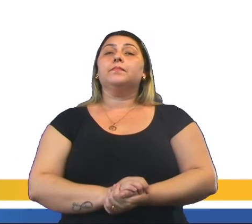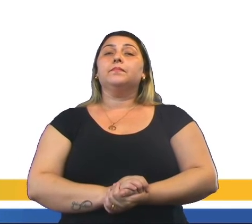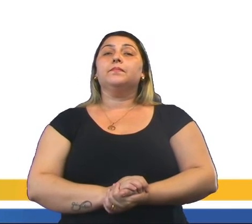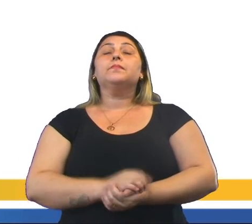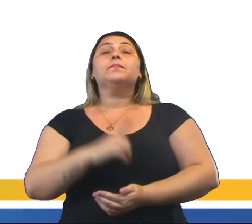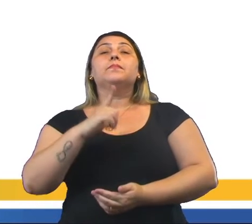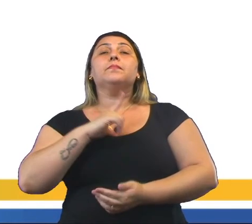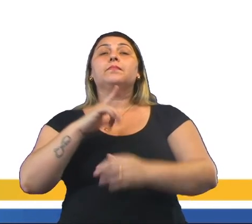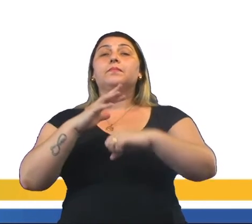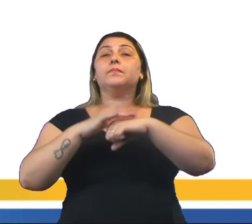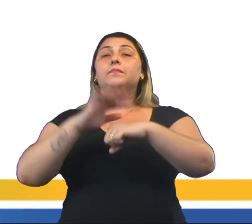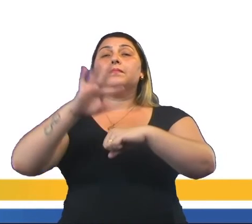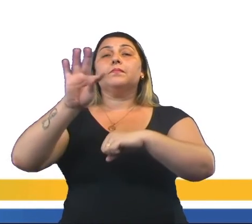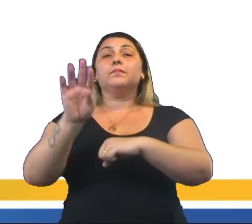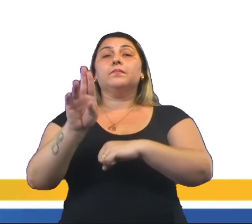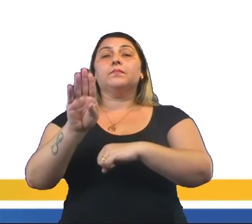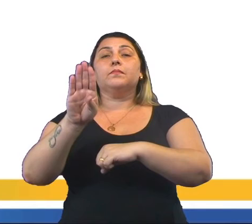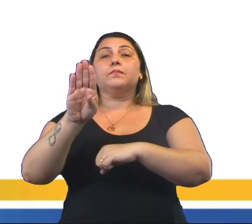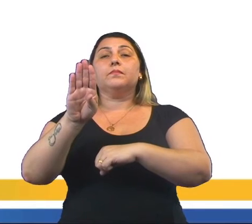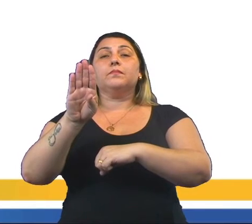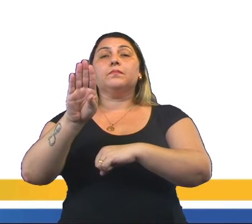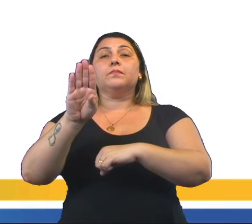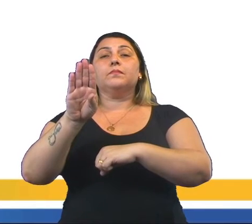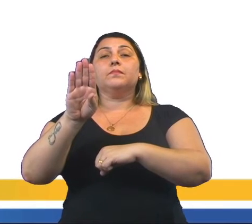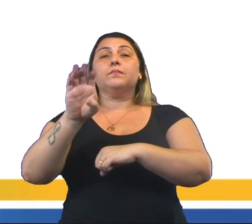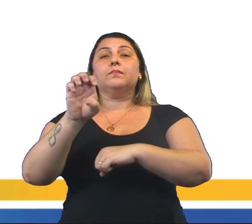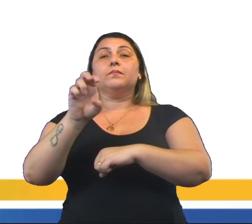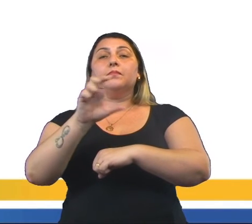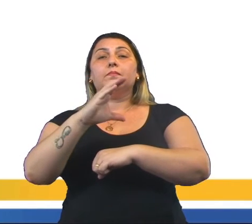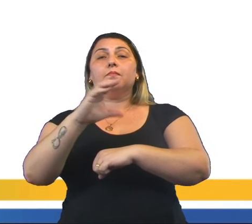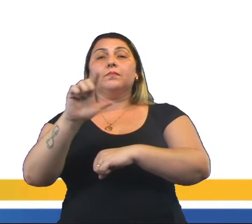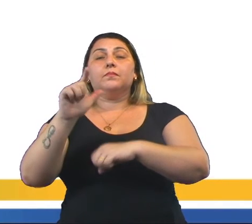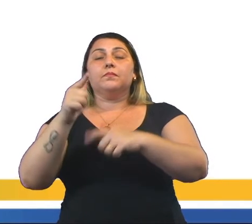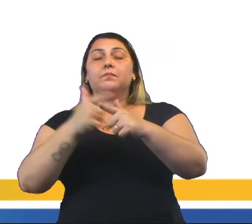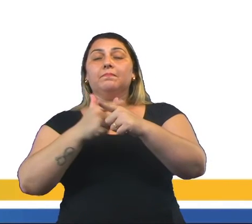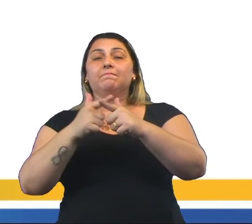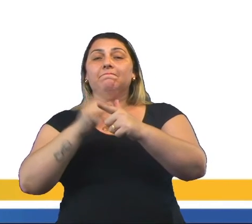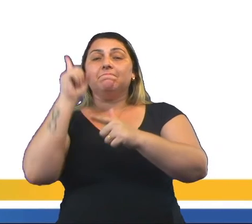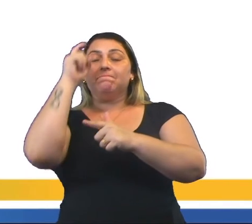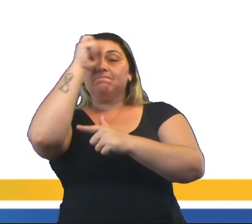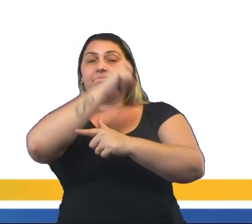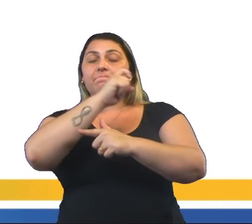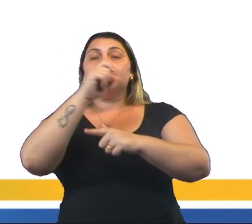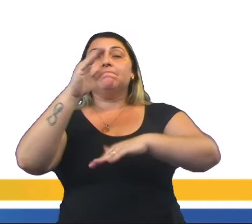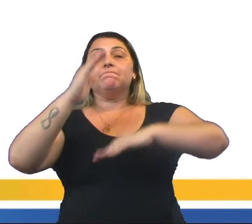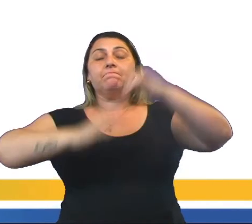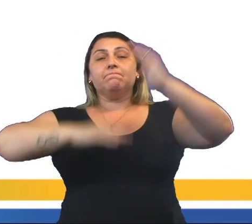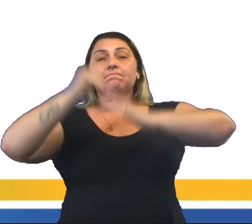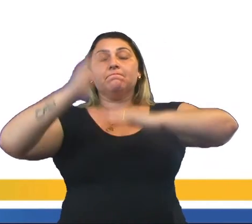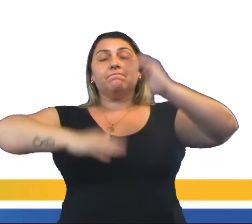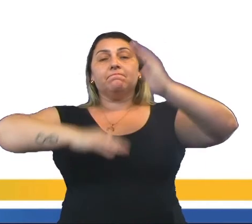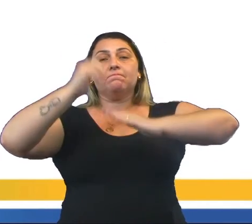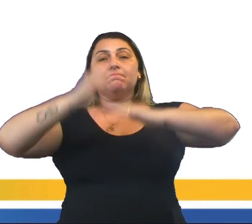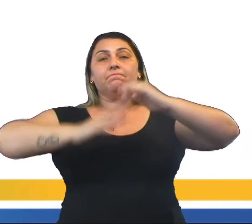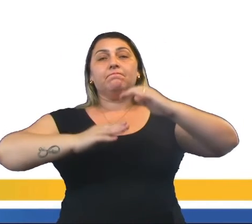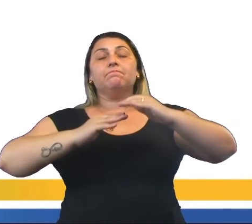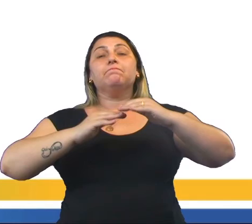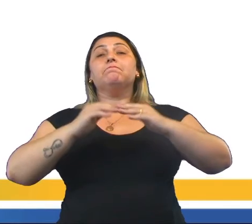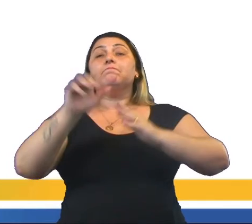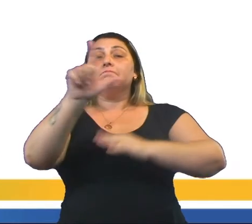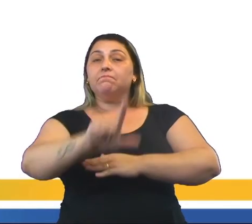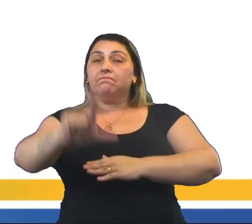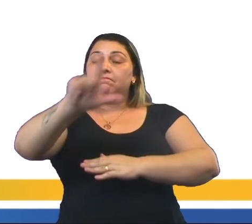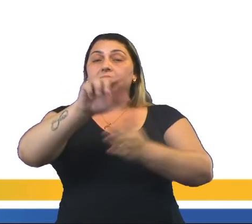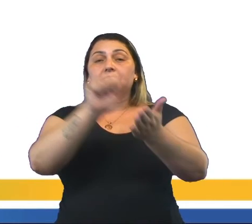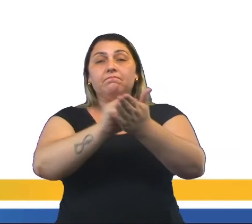de tuberculose muito cedo, que dificultou exercer sua profissão. Então, ele se entregou literalmente à literatura,